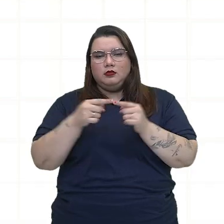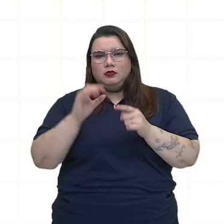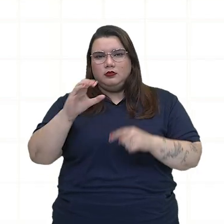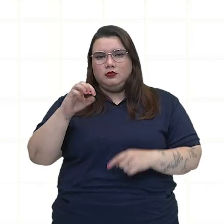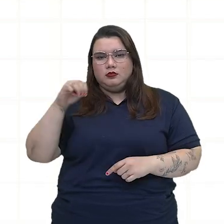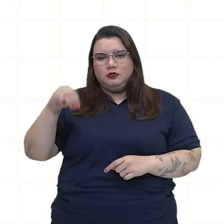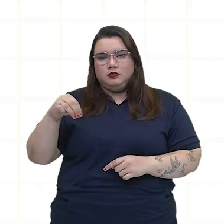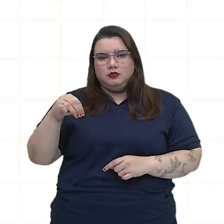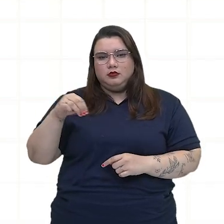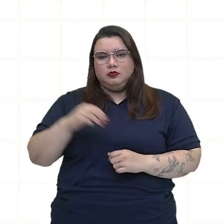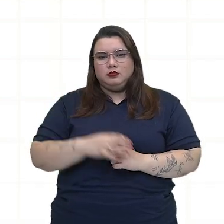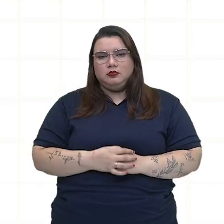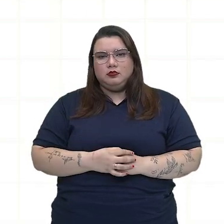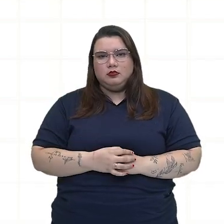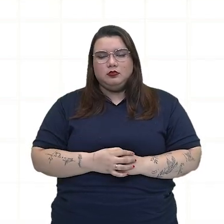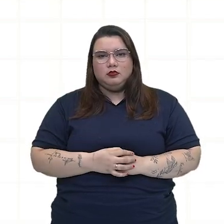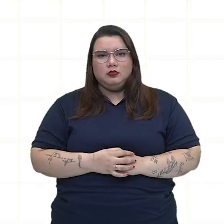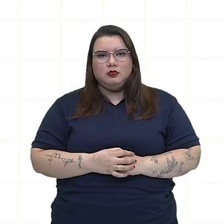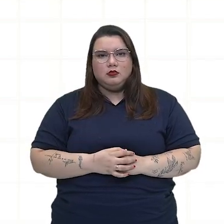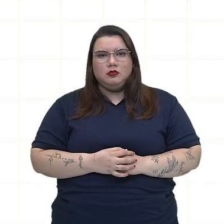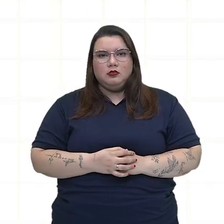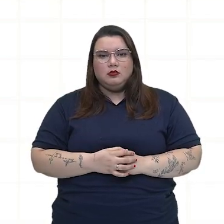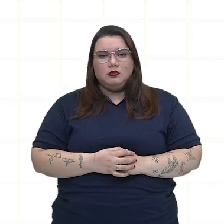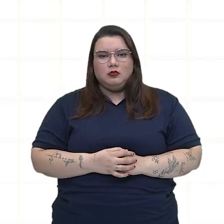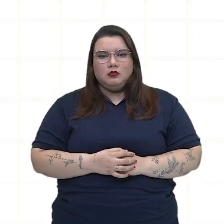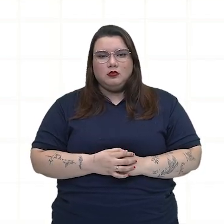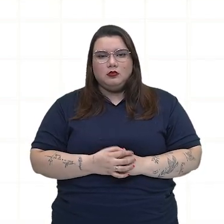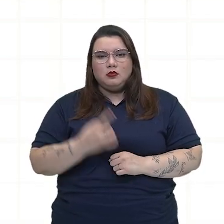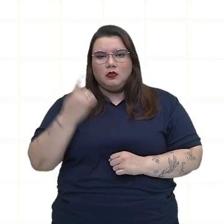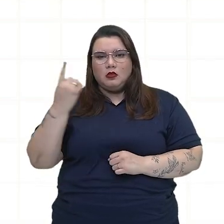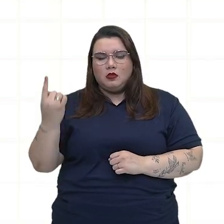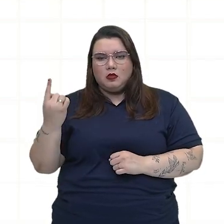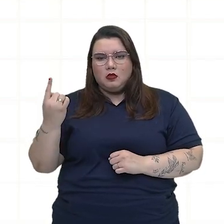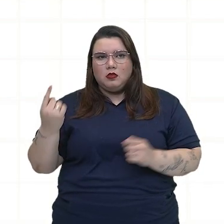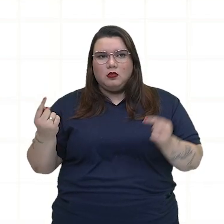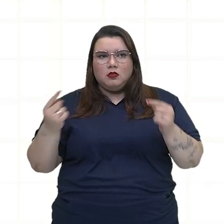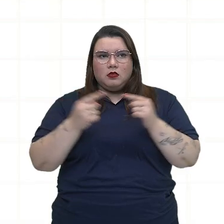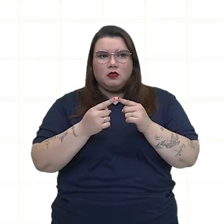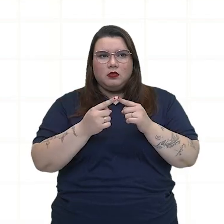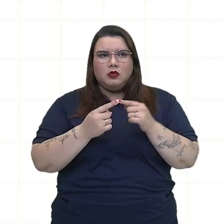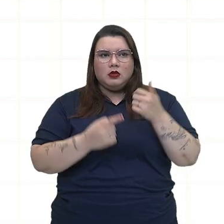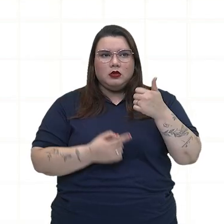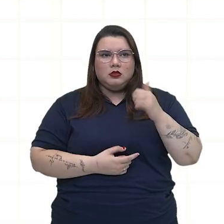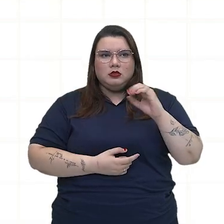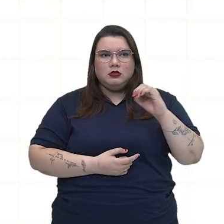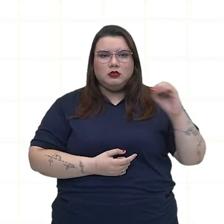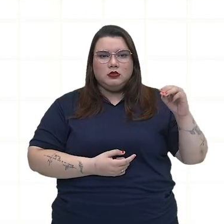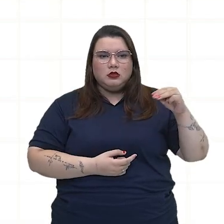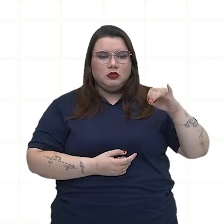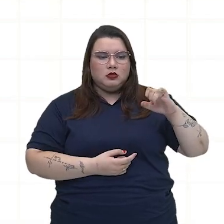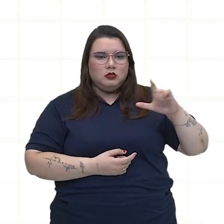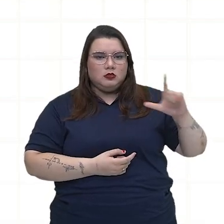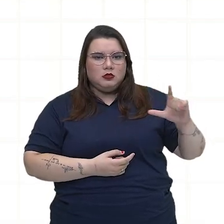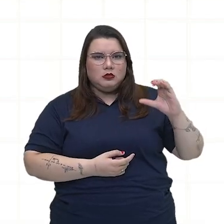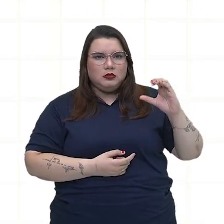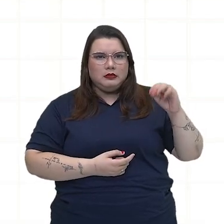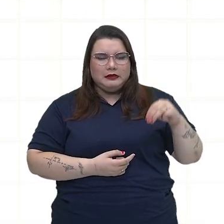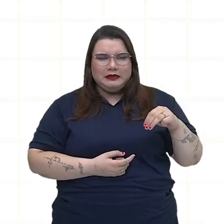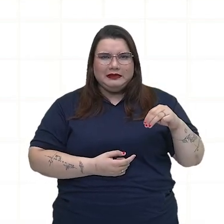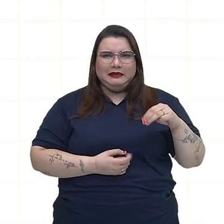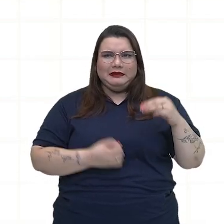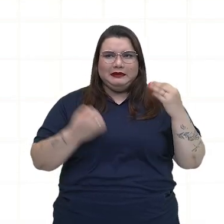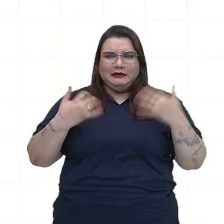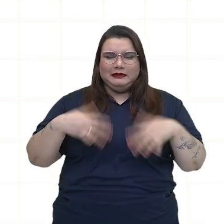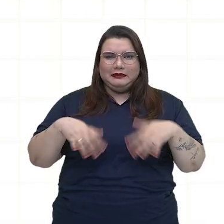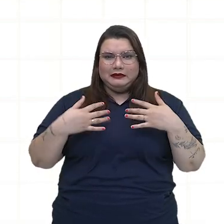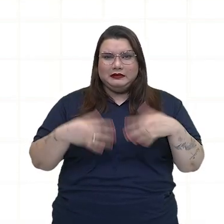Então, 1 centímetro corresponde a 100.000 centímetros da realidade. Eita, professora, está ficando